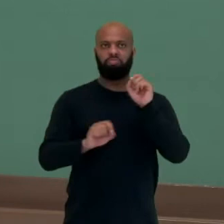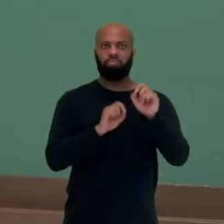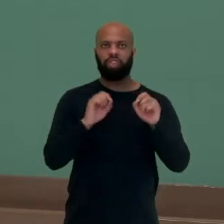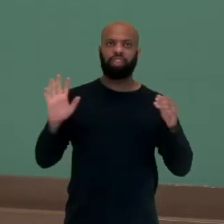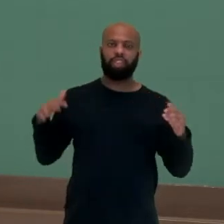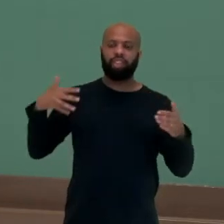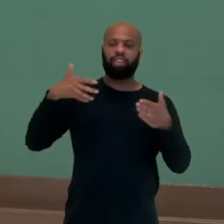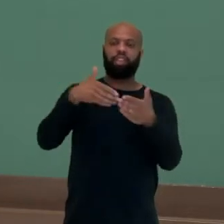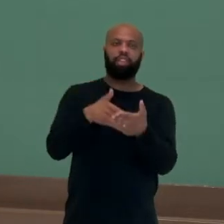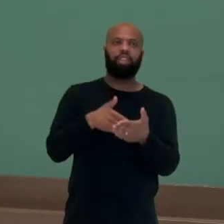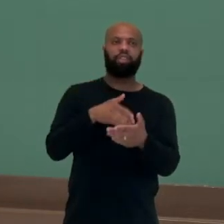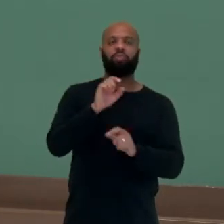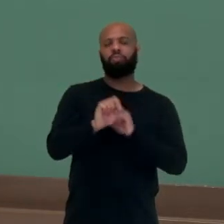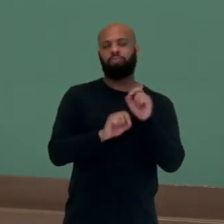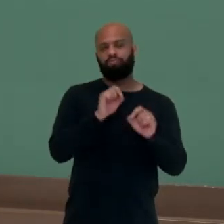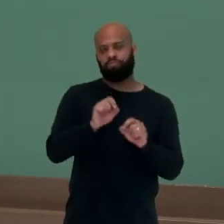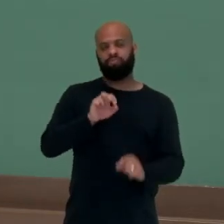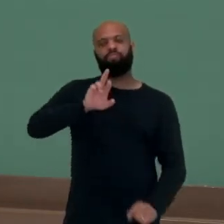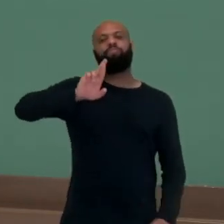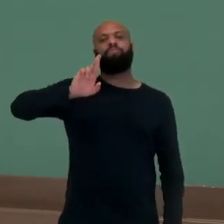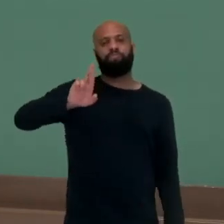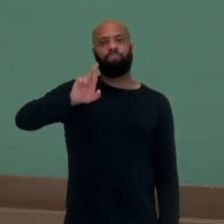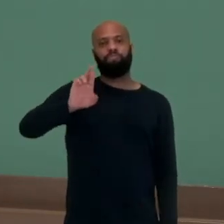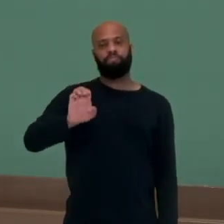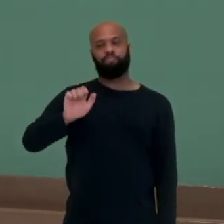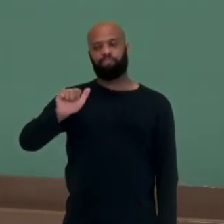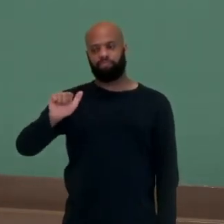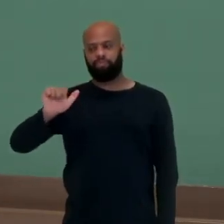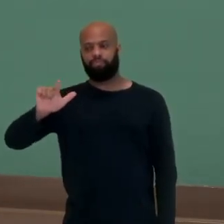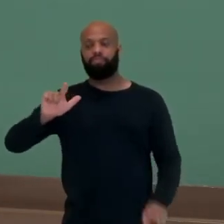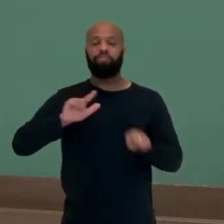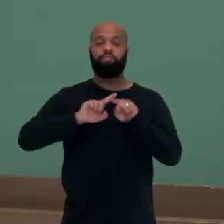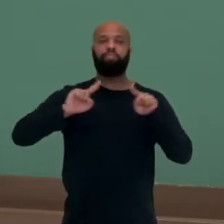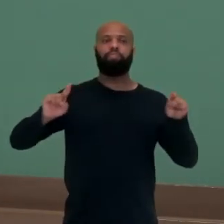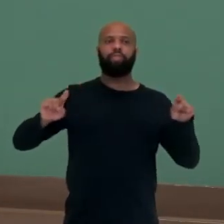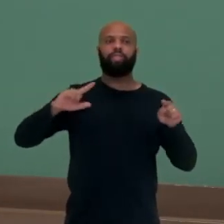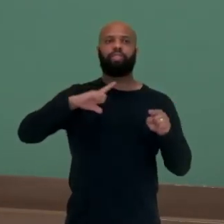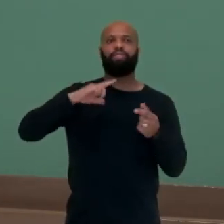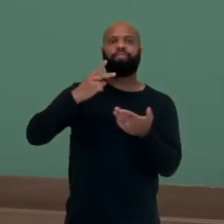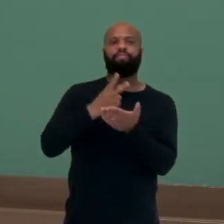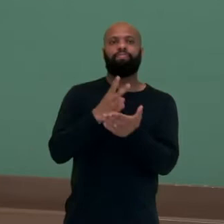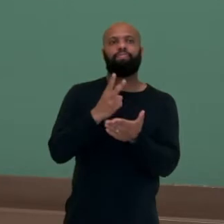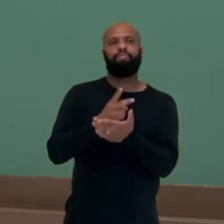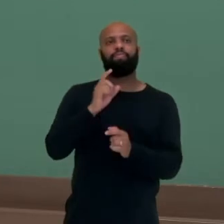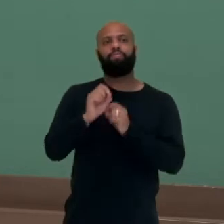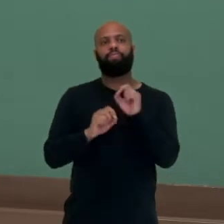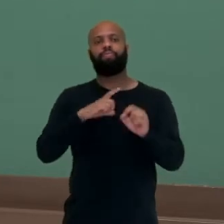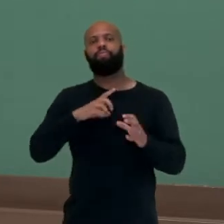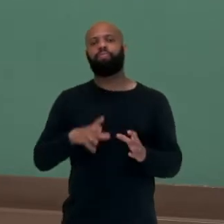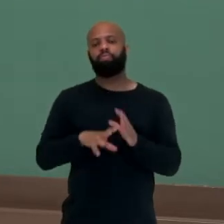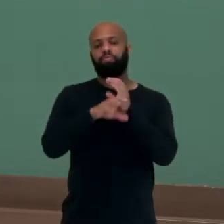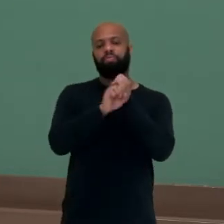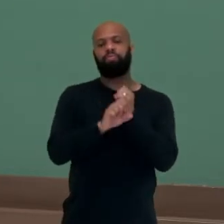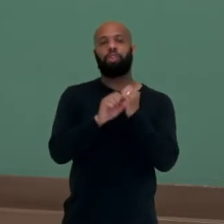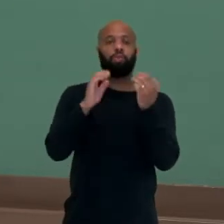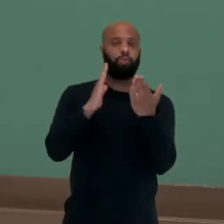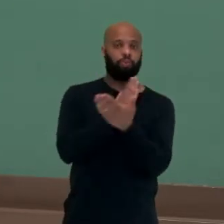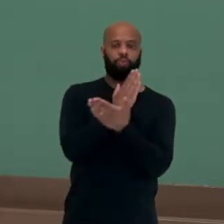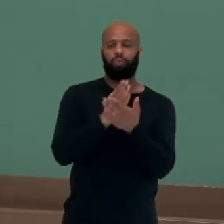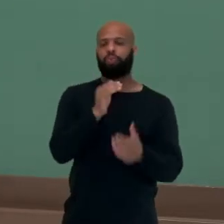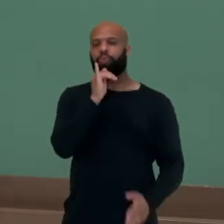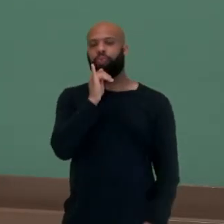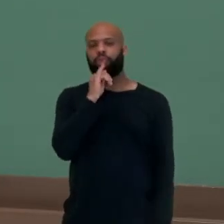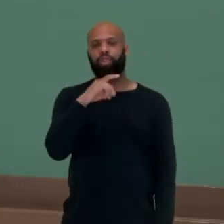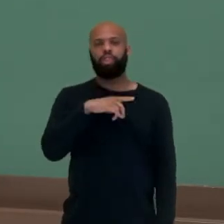nossa sugestão, que a gente trabalhou até esse momento. Só que acabava sempre caindo em um cálculo ou outro, por exemplo, quando a gente estava